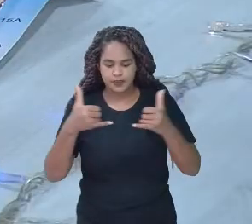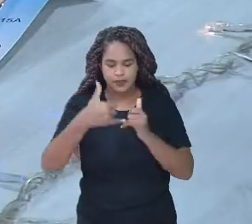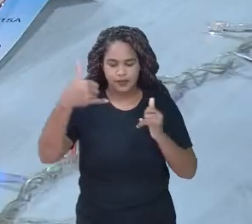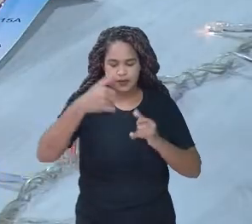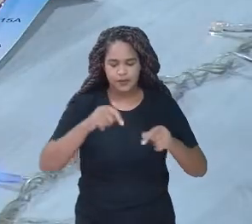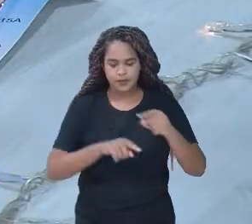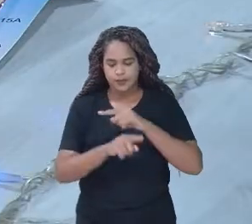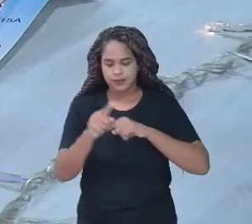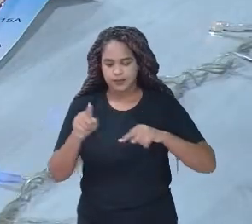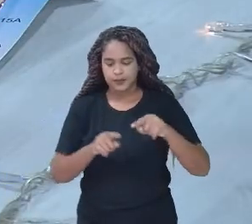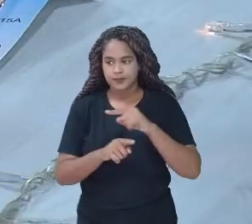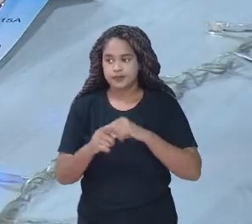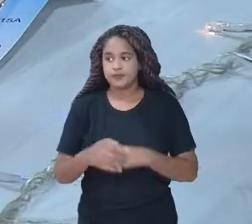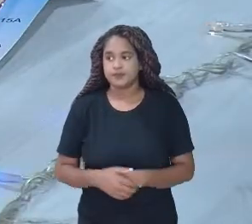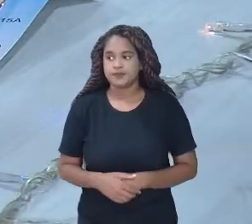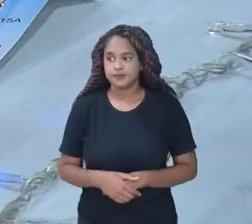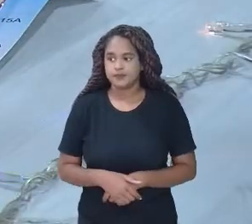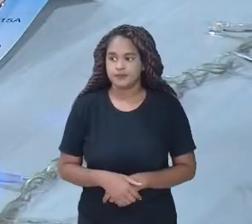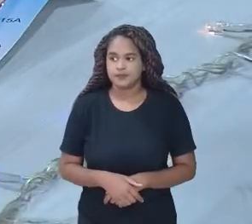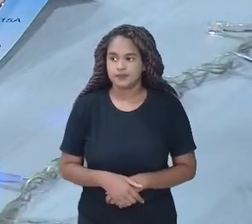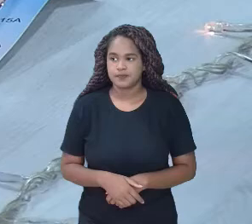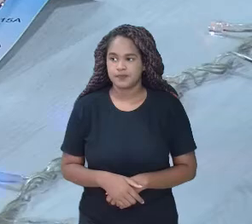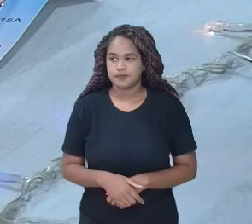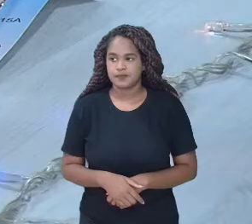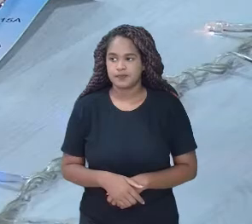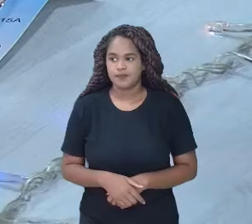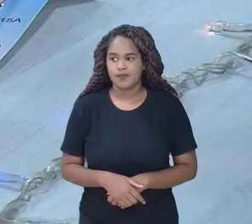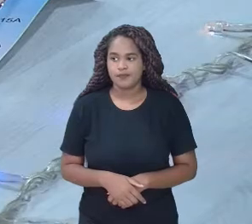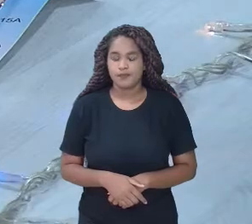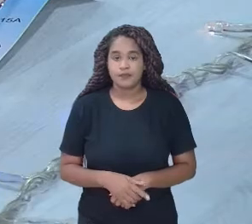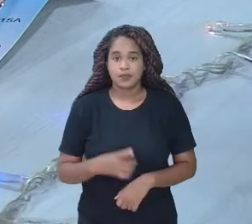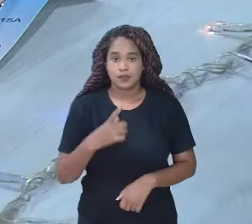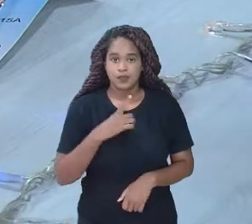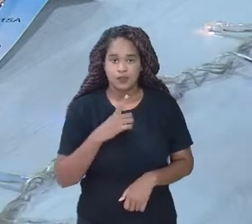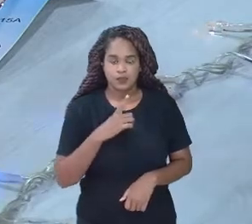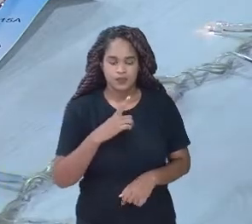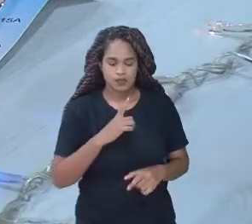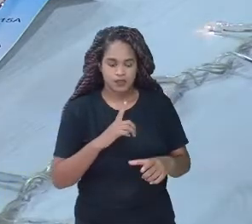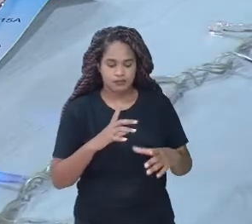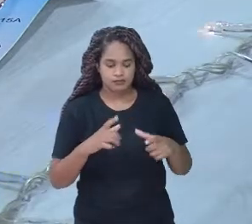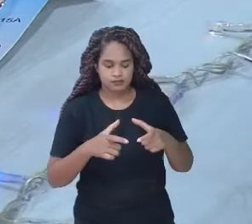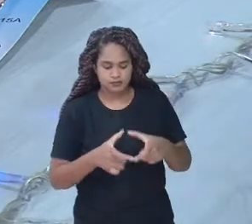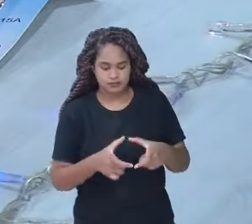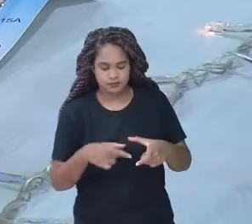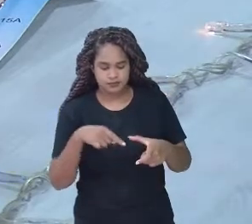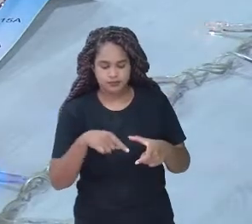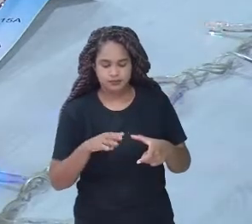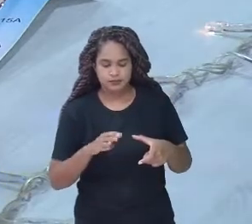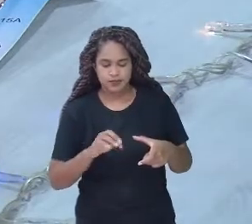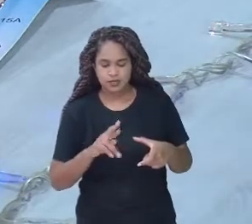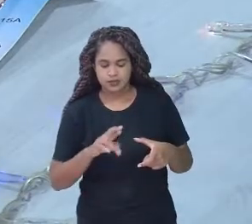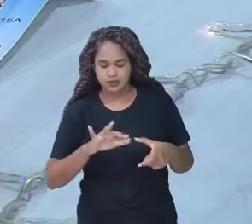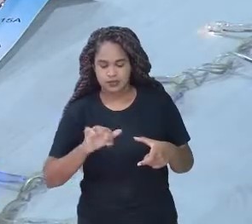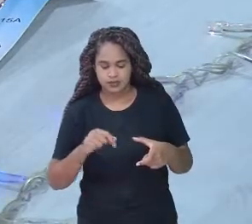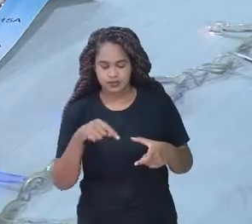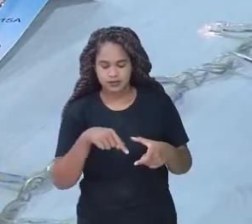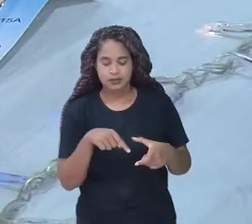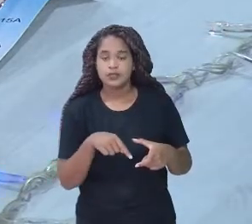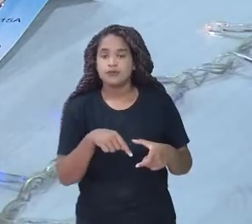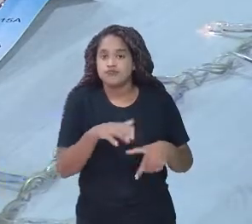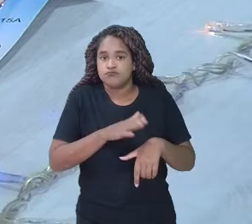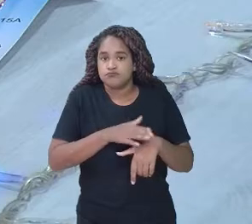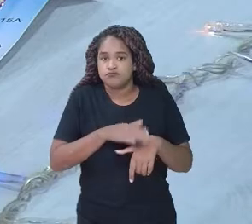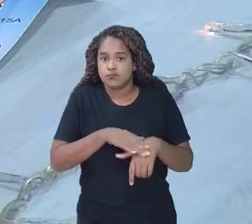lâmpada. Eu tenho aqui com a bateria como um gerador, né, de energia. Está ligado um